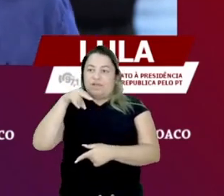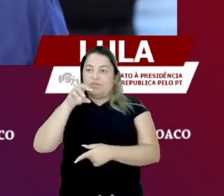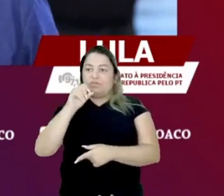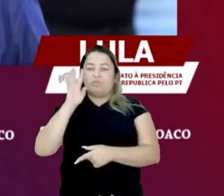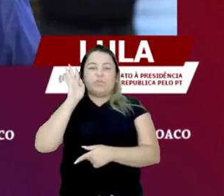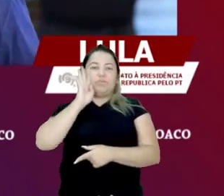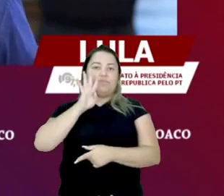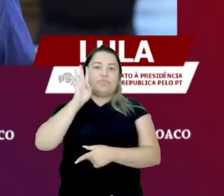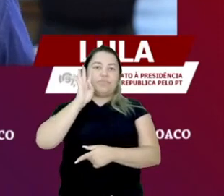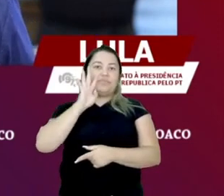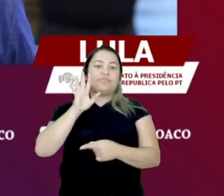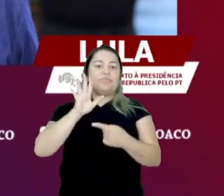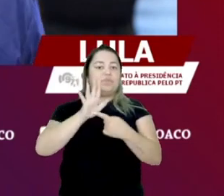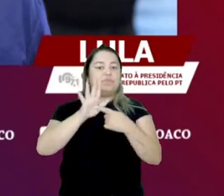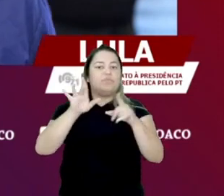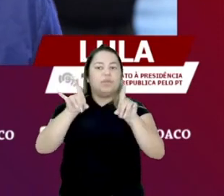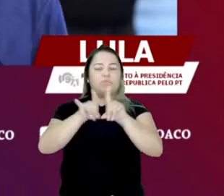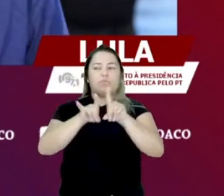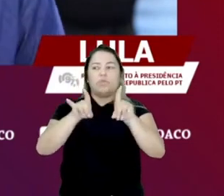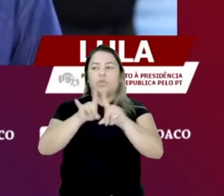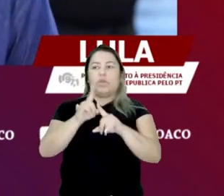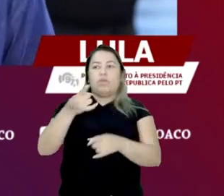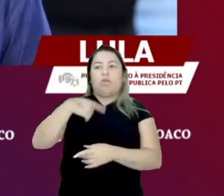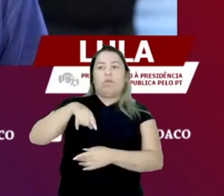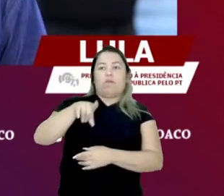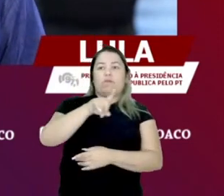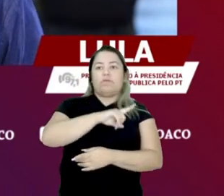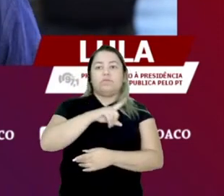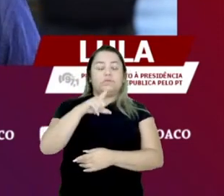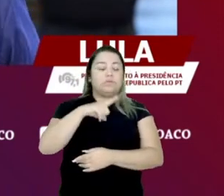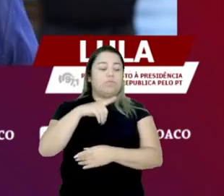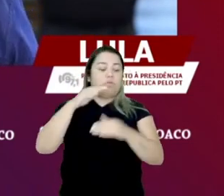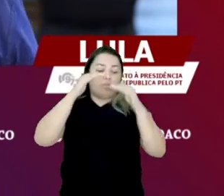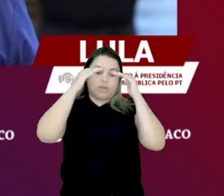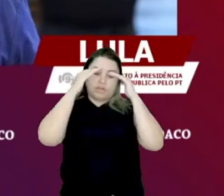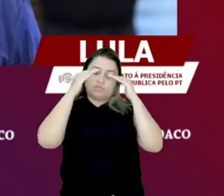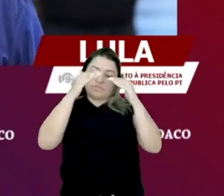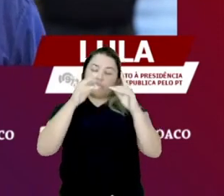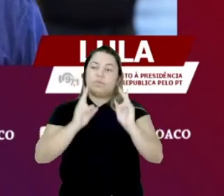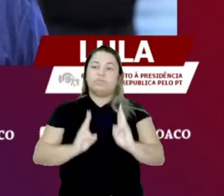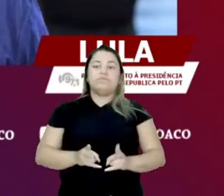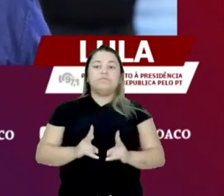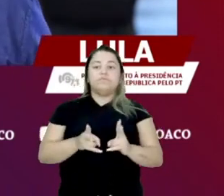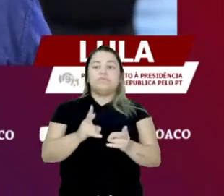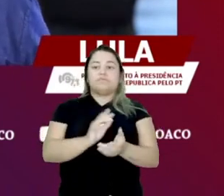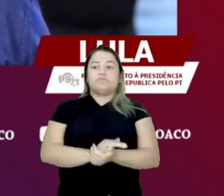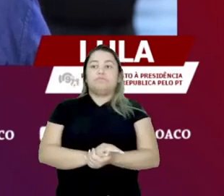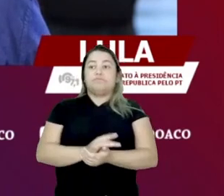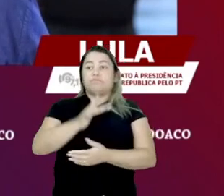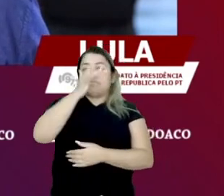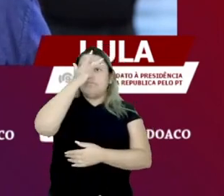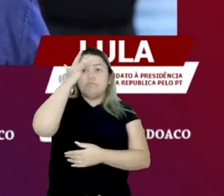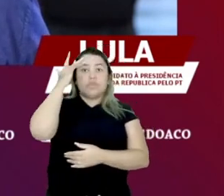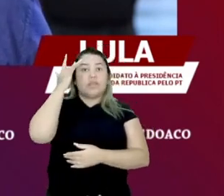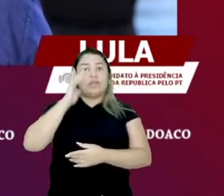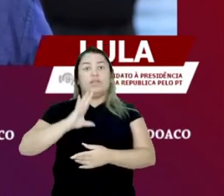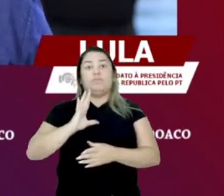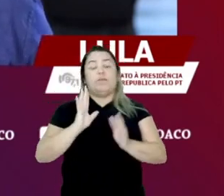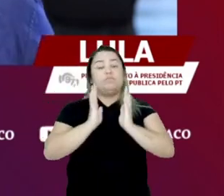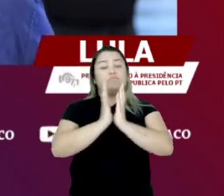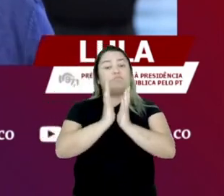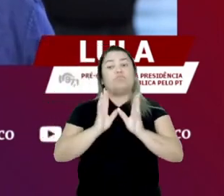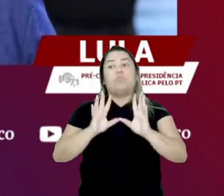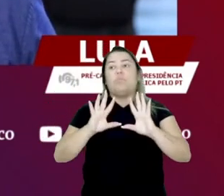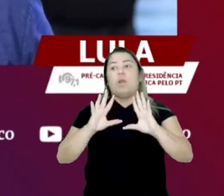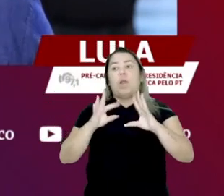seja, você torce porque em algum momento aconteceu. Eu, por exemplo, virei Cruzeiro no tempo do Natal, Tostão, Dirceu Lopes,